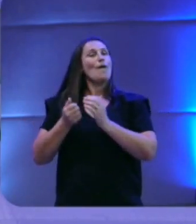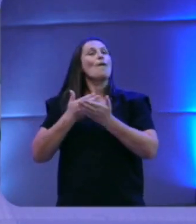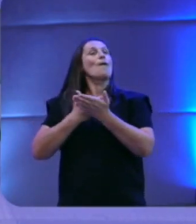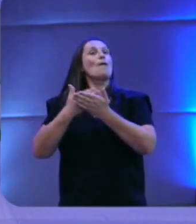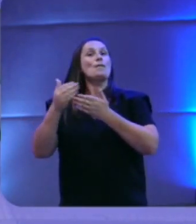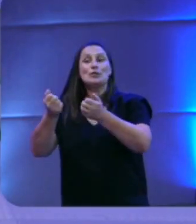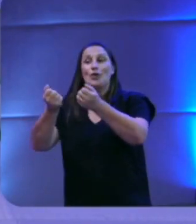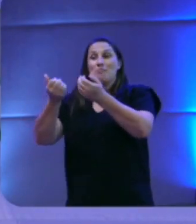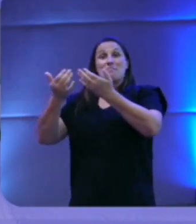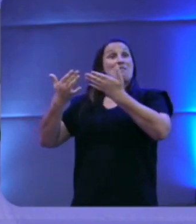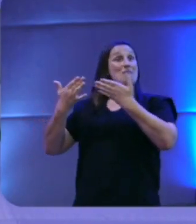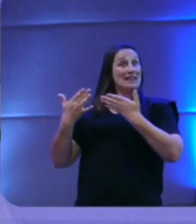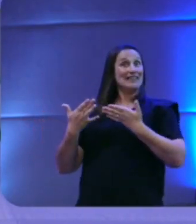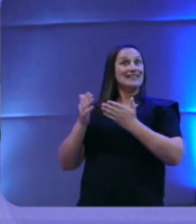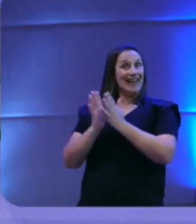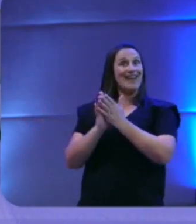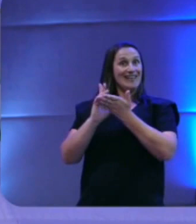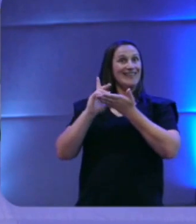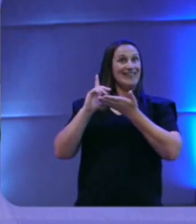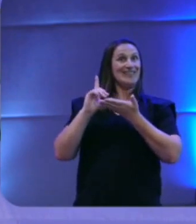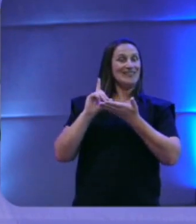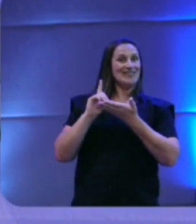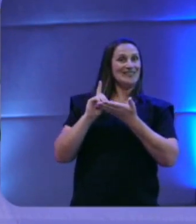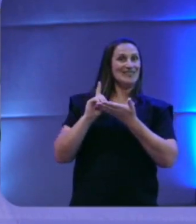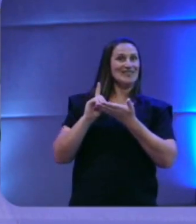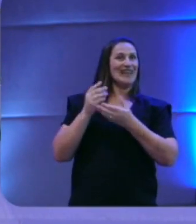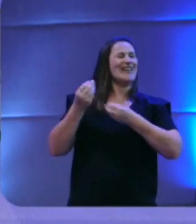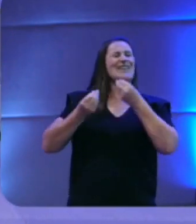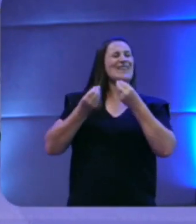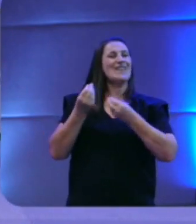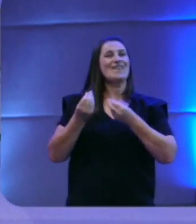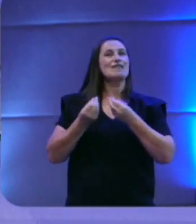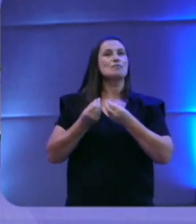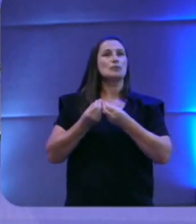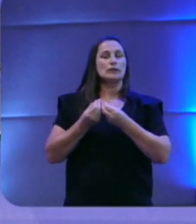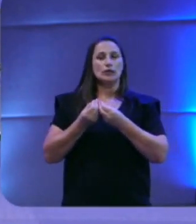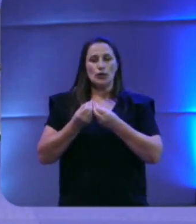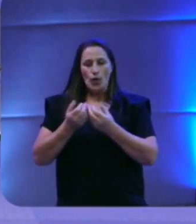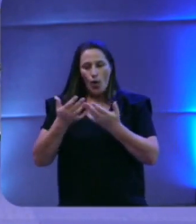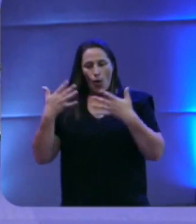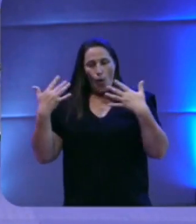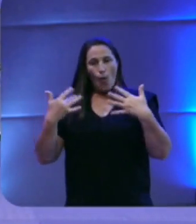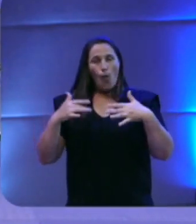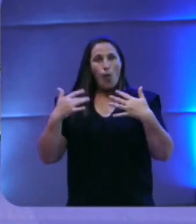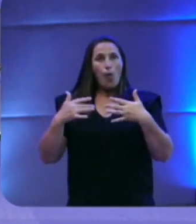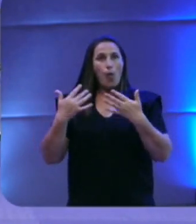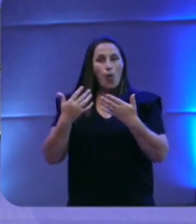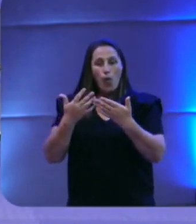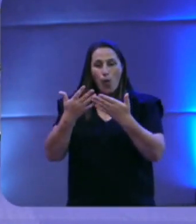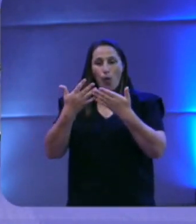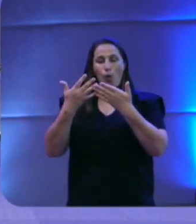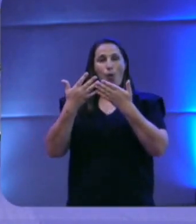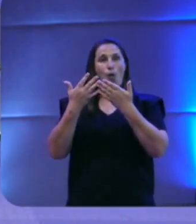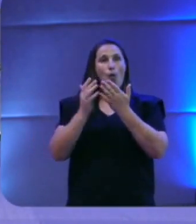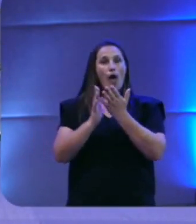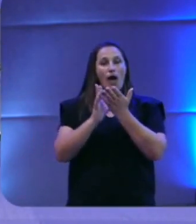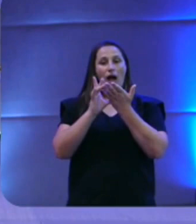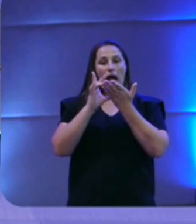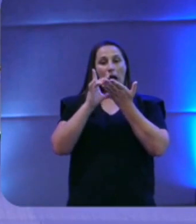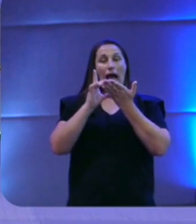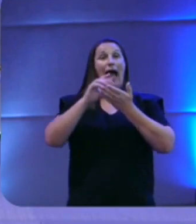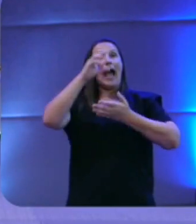esse manual e comecei a ver o que esse livro me ensina, eu pude ver com meus próprios olhos o exemplo de Jesus. Eu